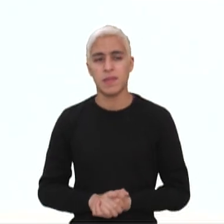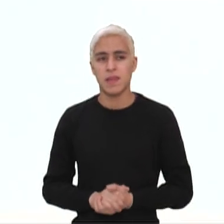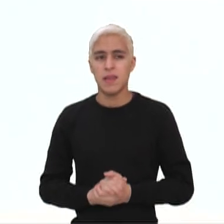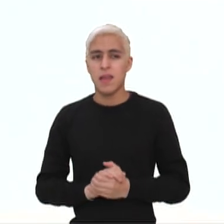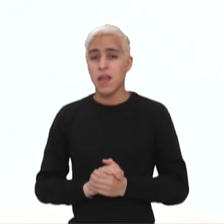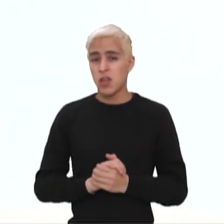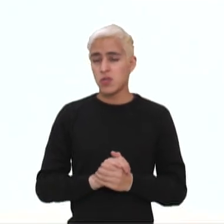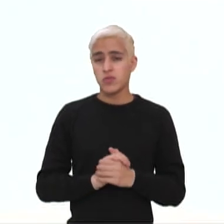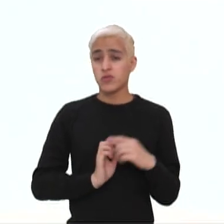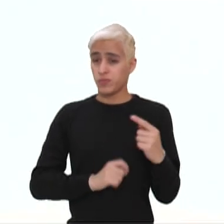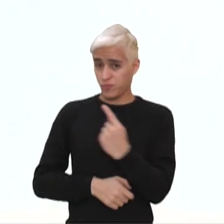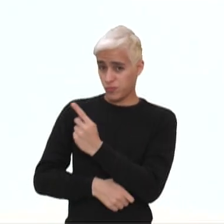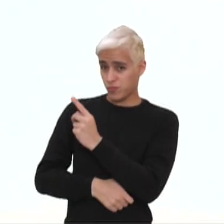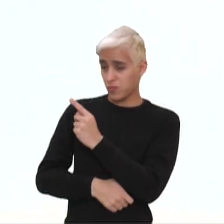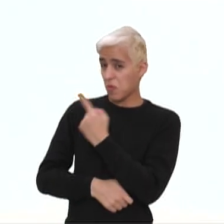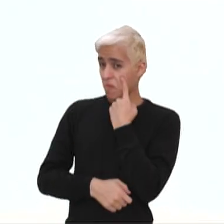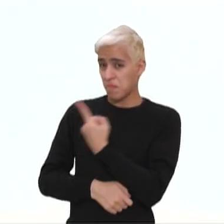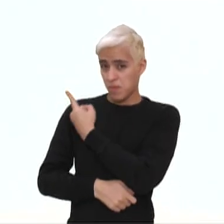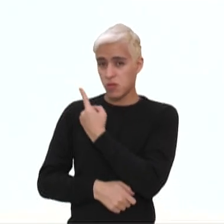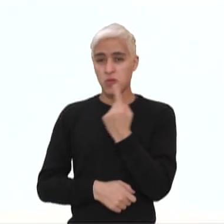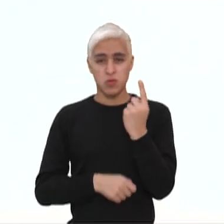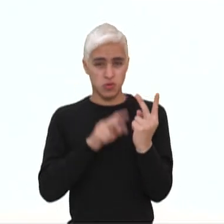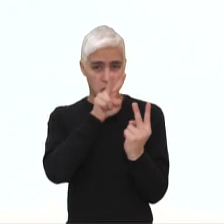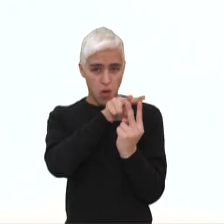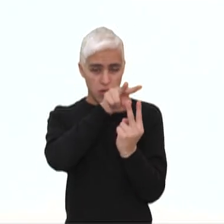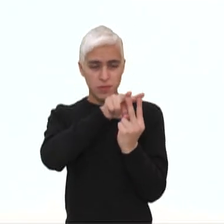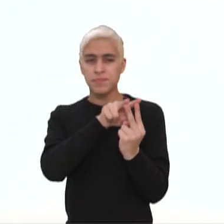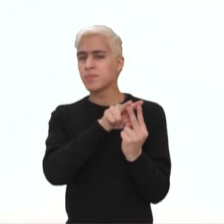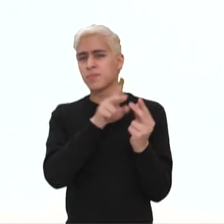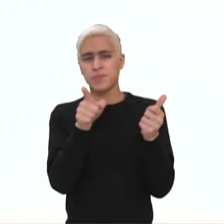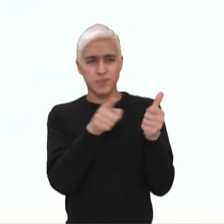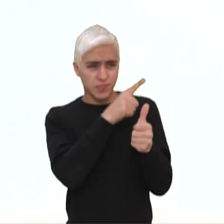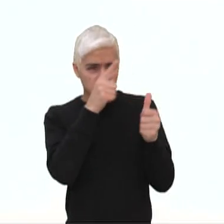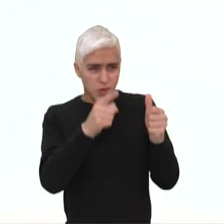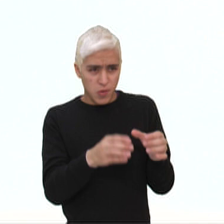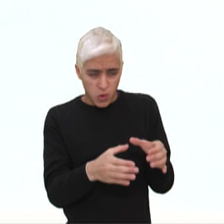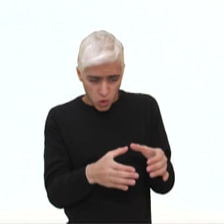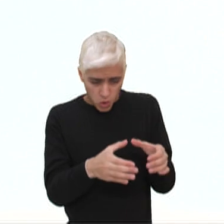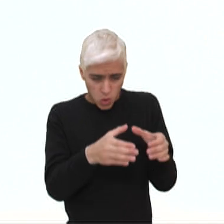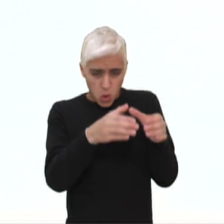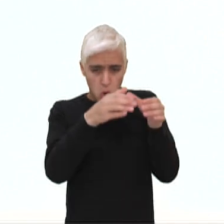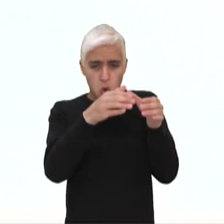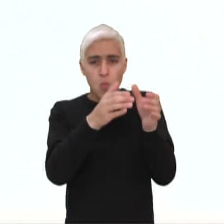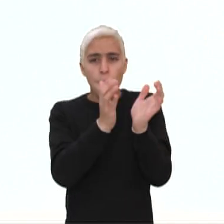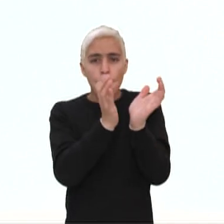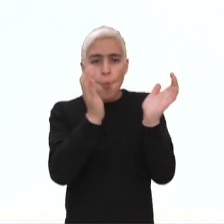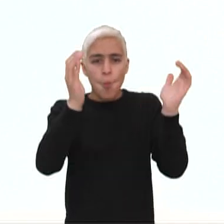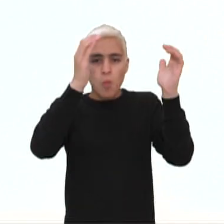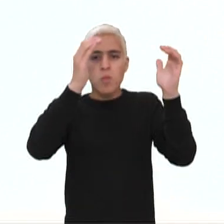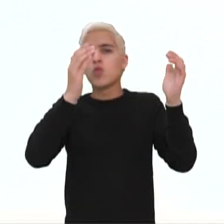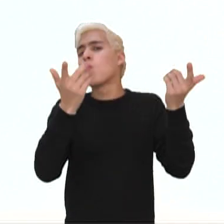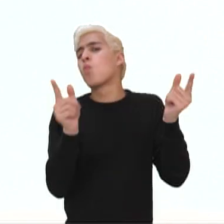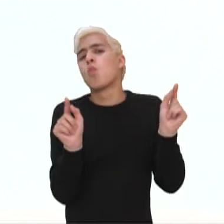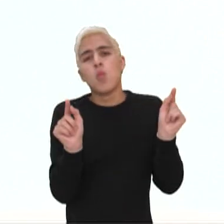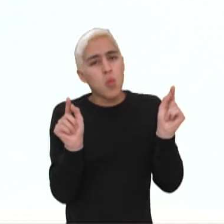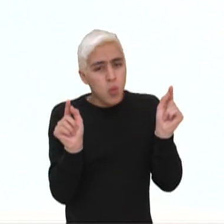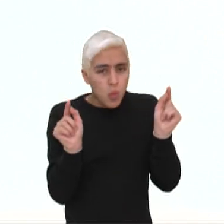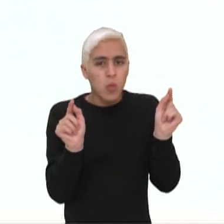tem dois estilos. Vamos lá. O primeiro é o dórico, o capitel dórico. Então, a gente, quando